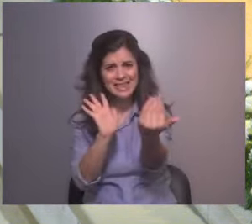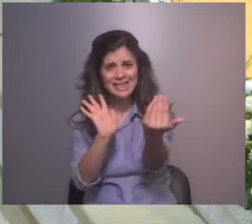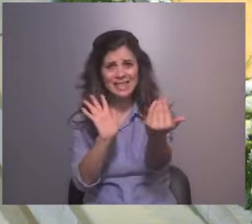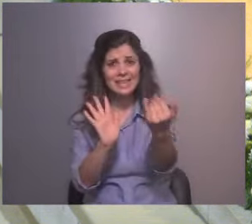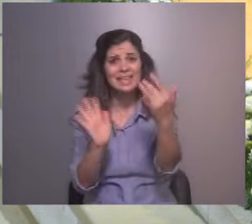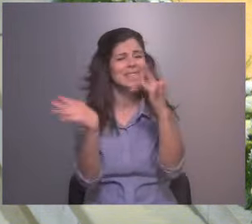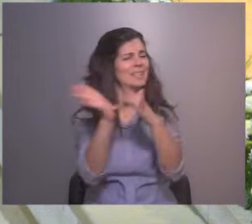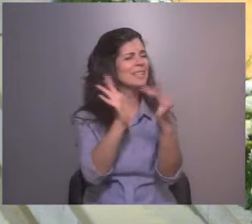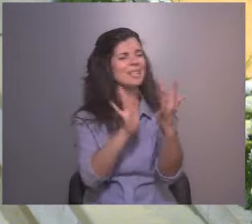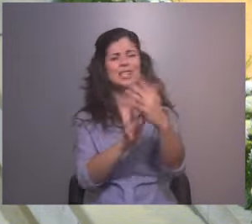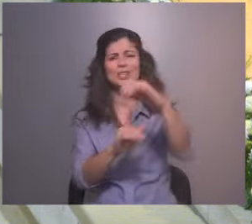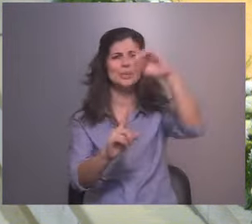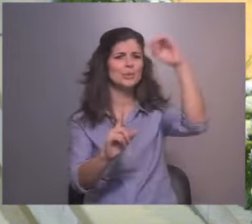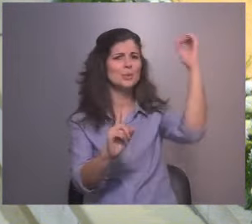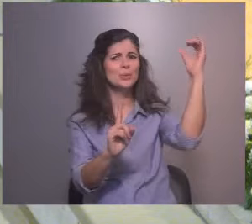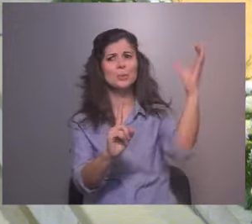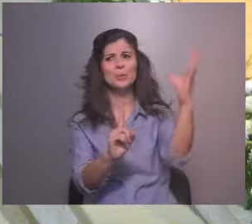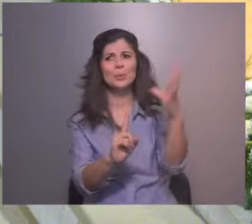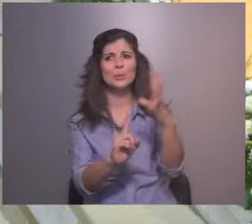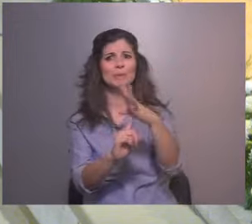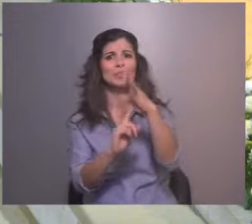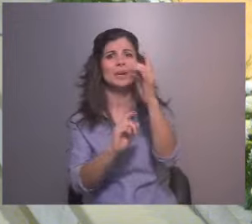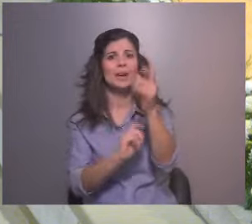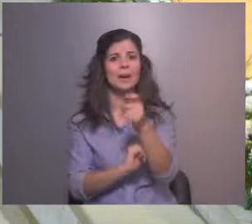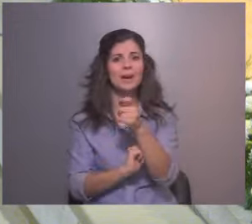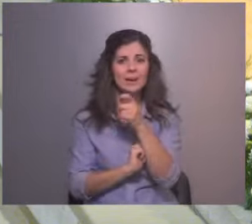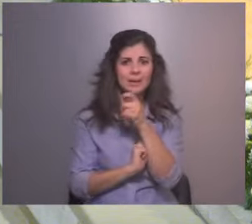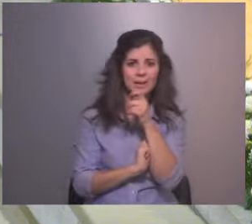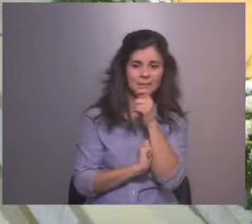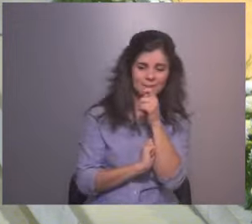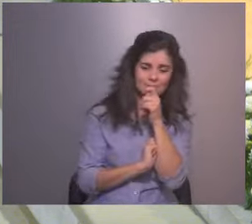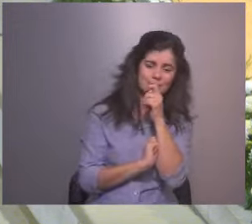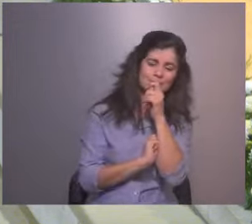Aleluia. Com alegria, cantamos.